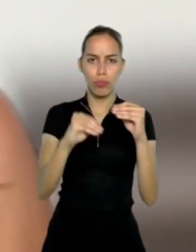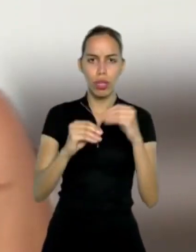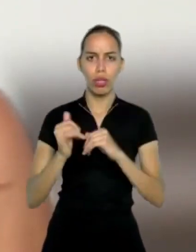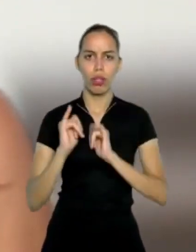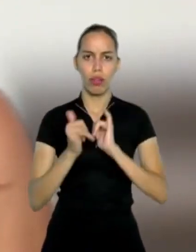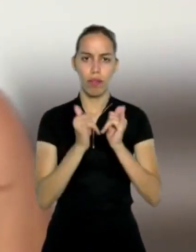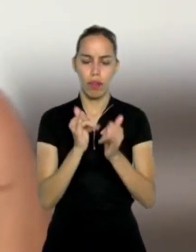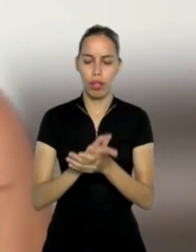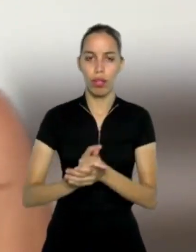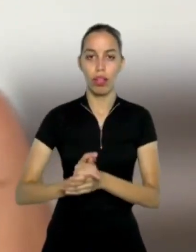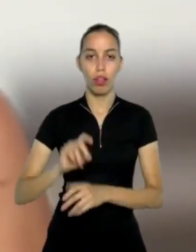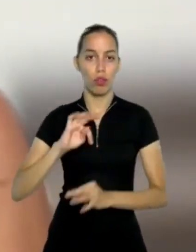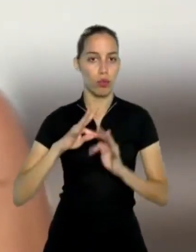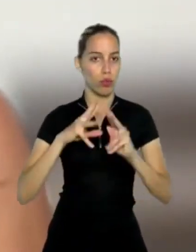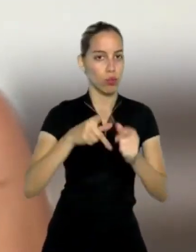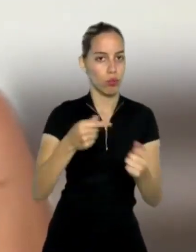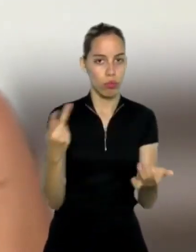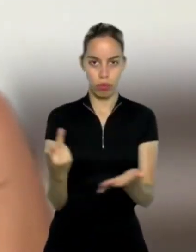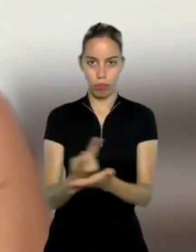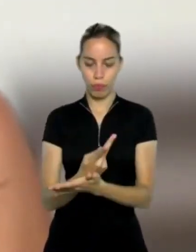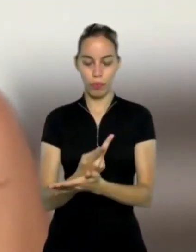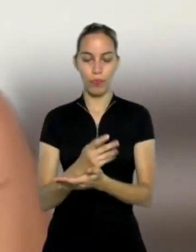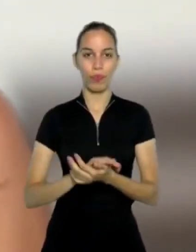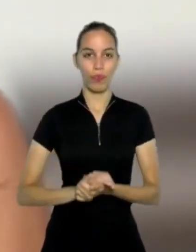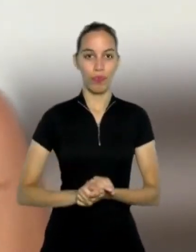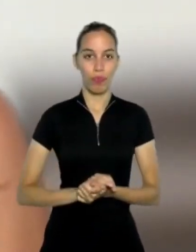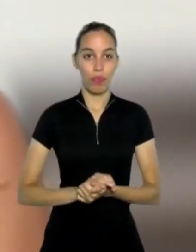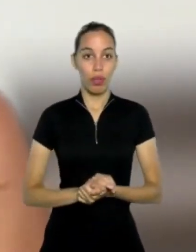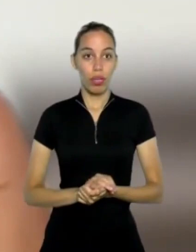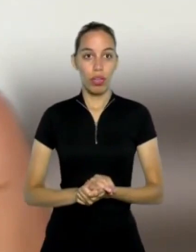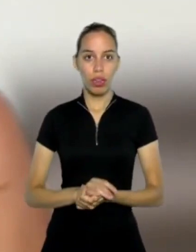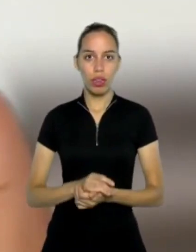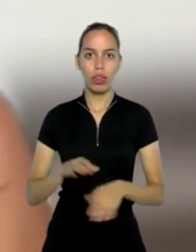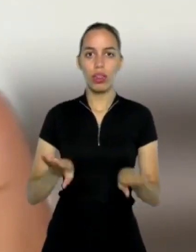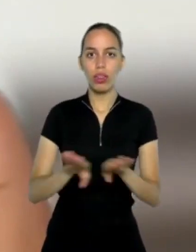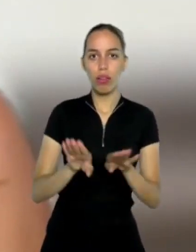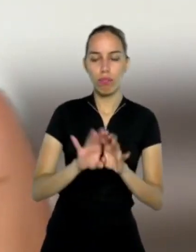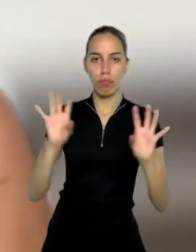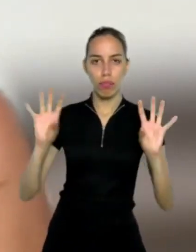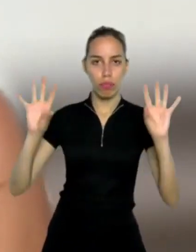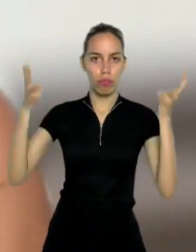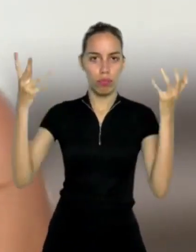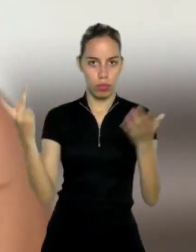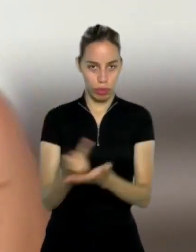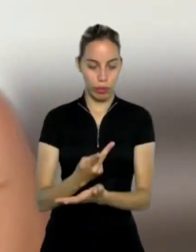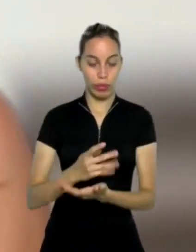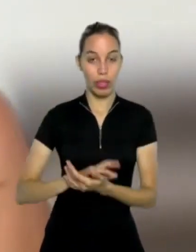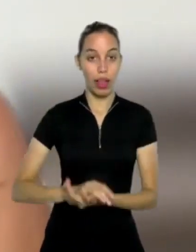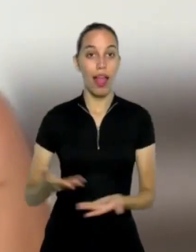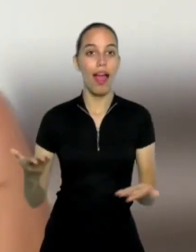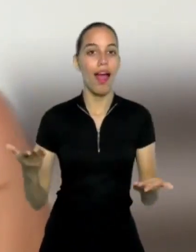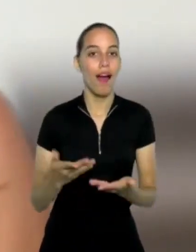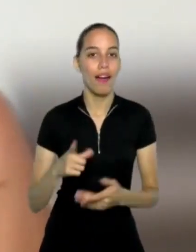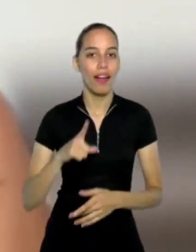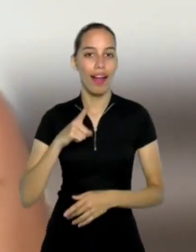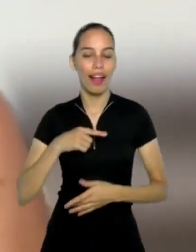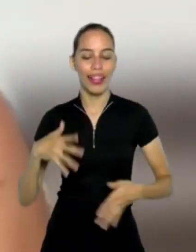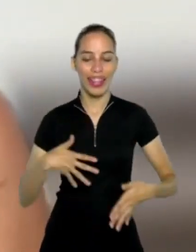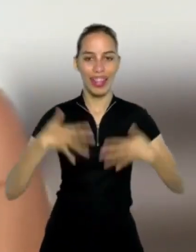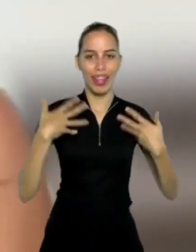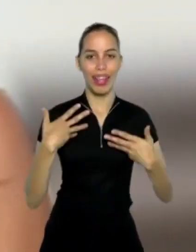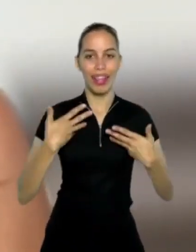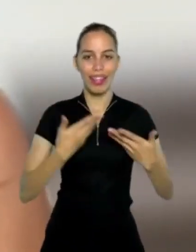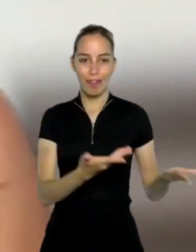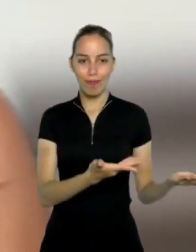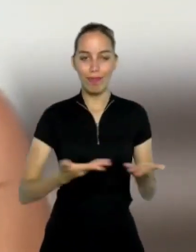nossas atividades, seja de Sempre um Papo, das redes dos festivais literários também. E hoje a gente tem a alegria de receber